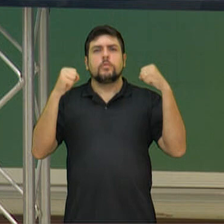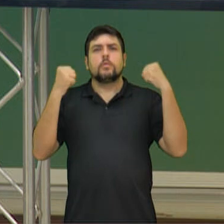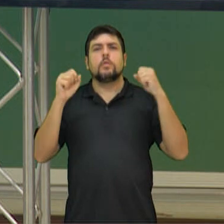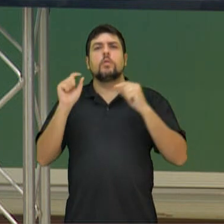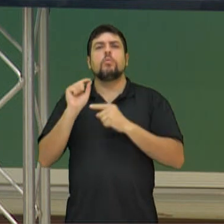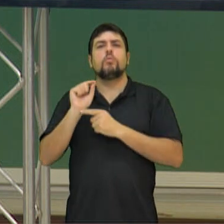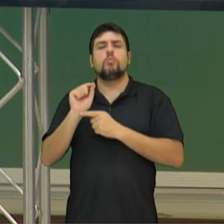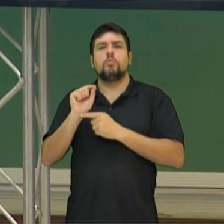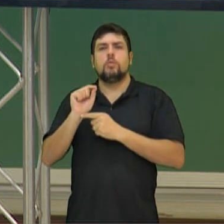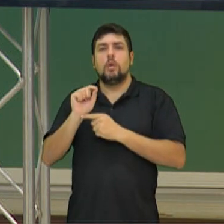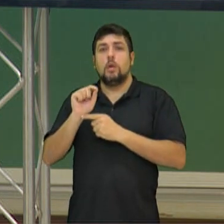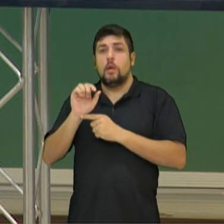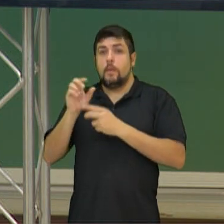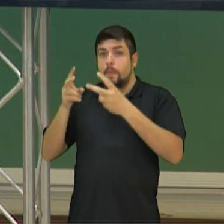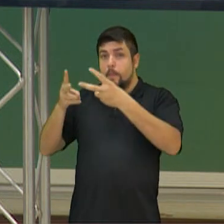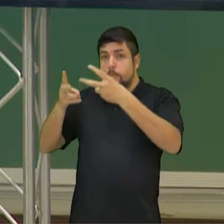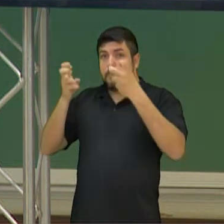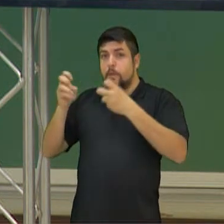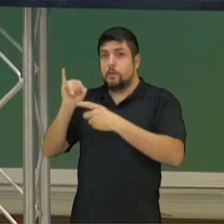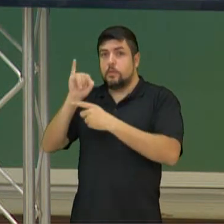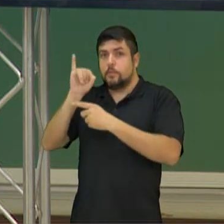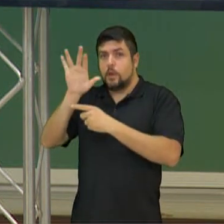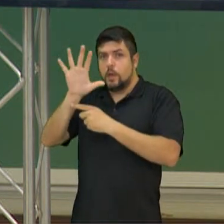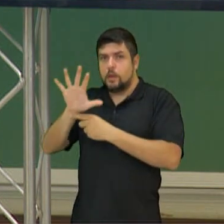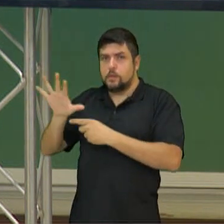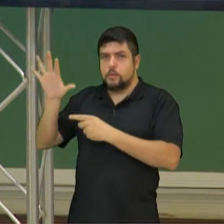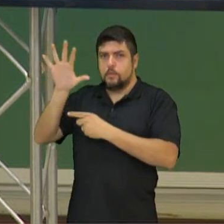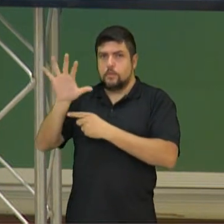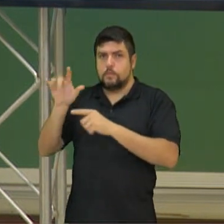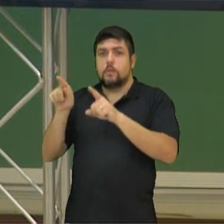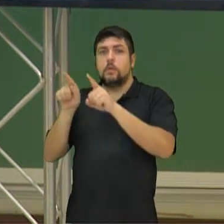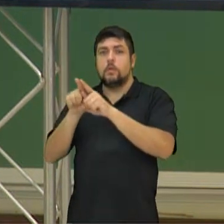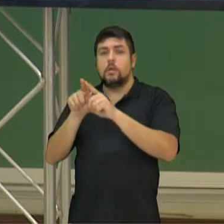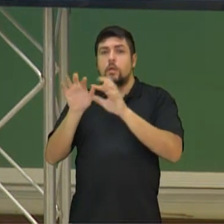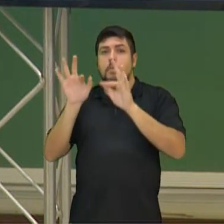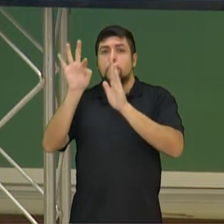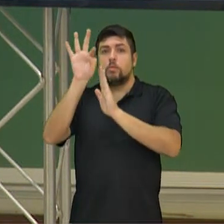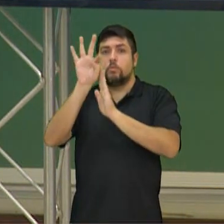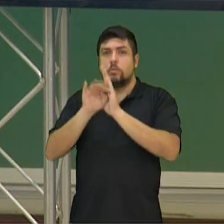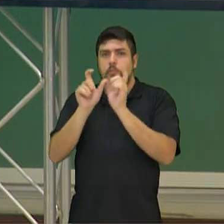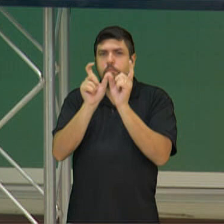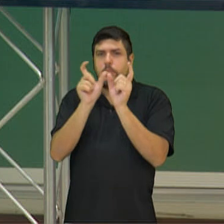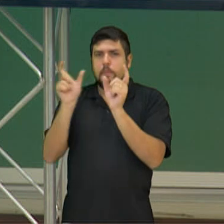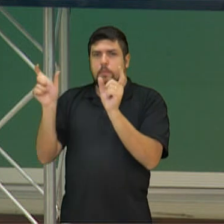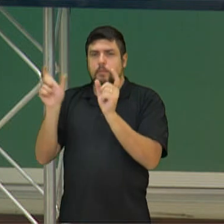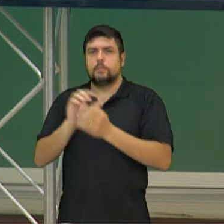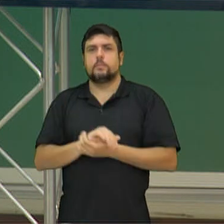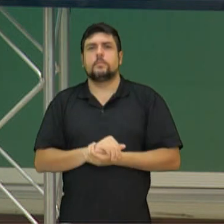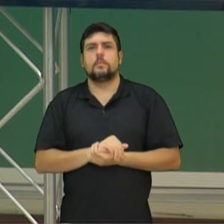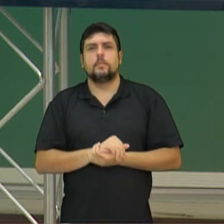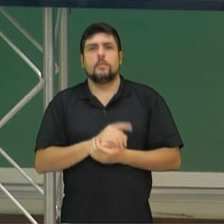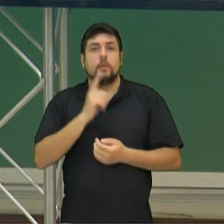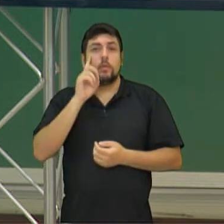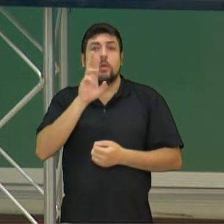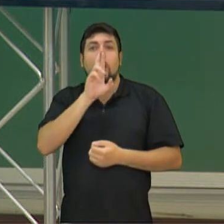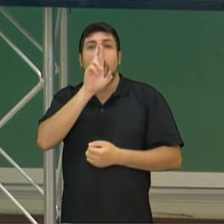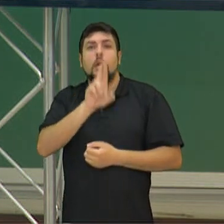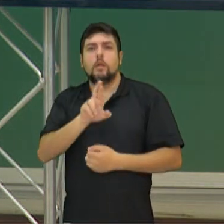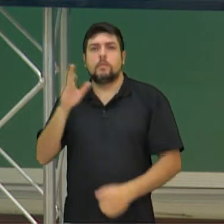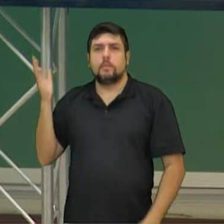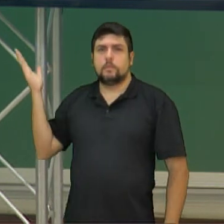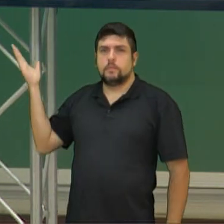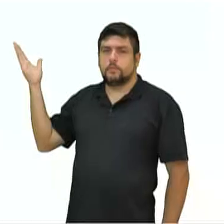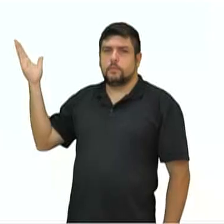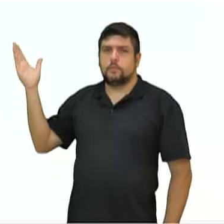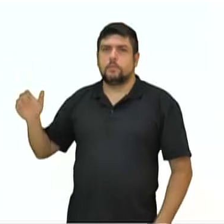linguagem verbal e a não verbal, ou seja, o que é imagem e o que é texto. A resposta seria essa daqui,